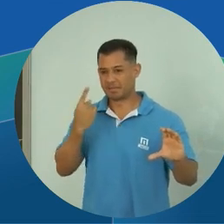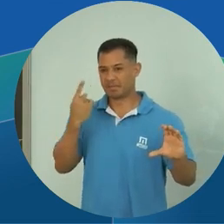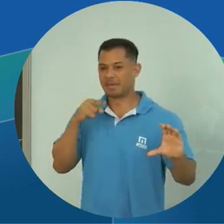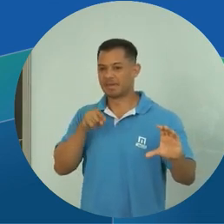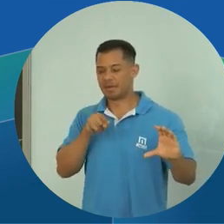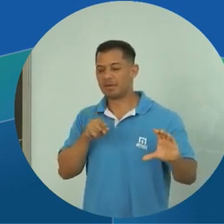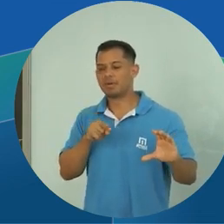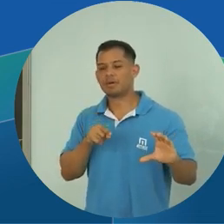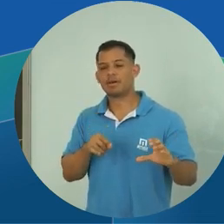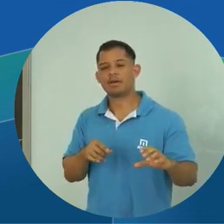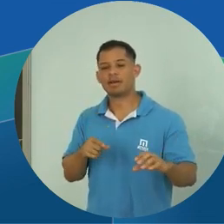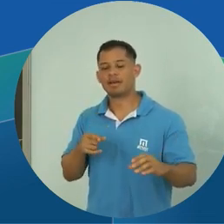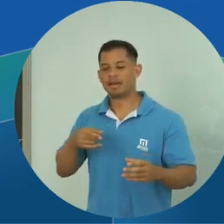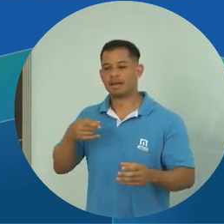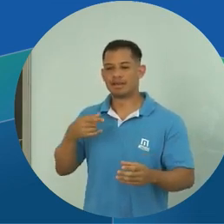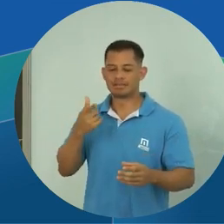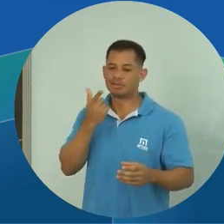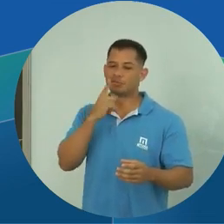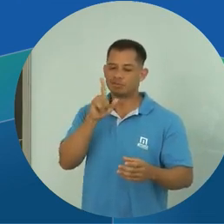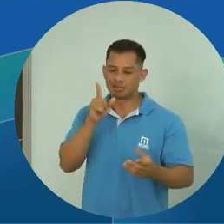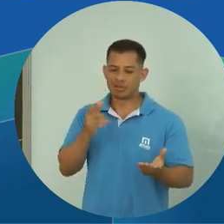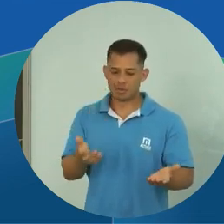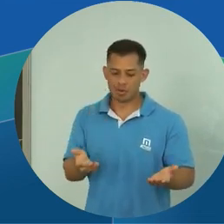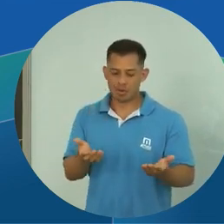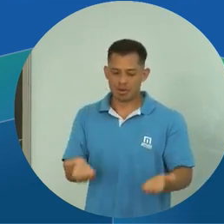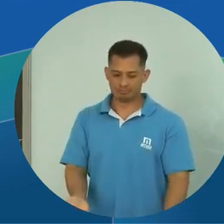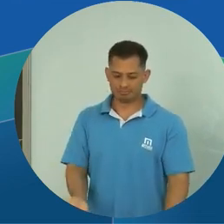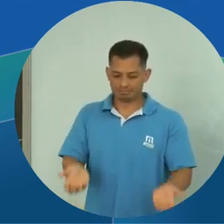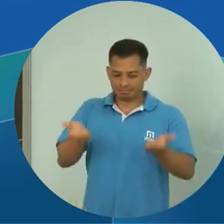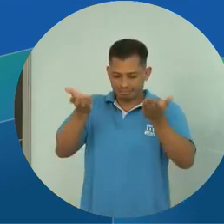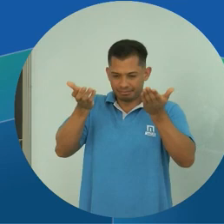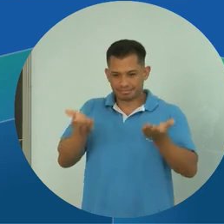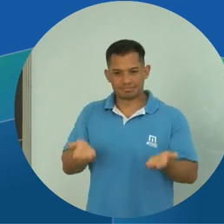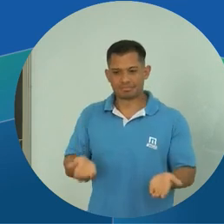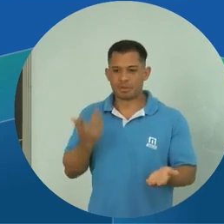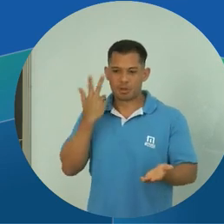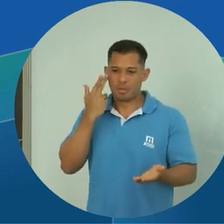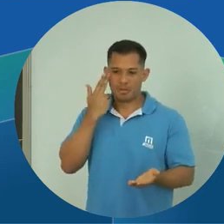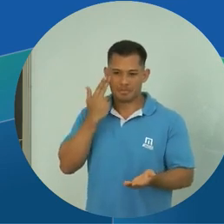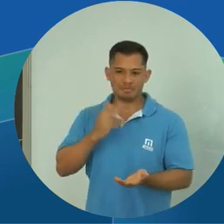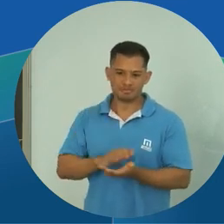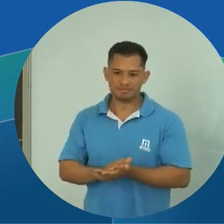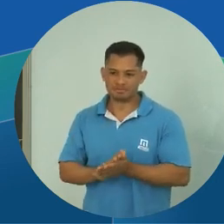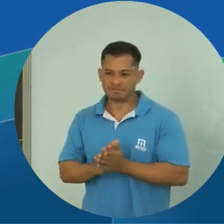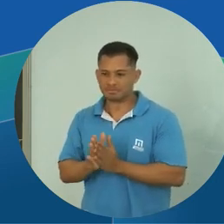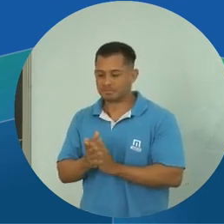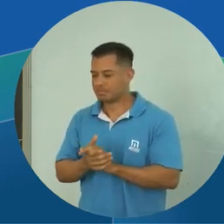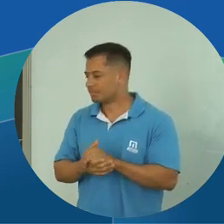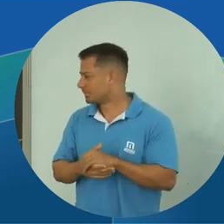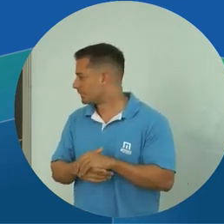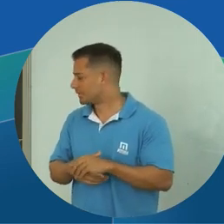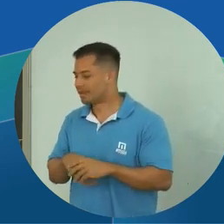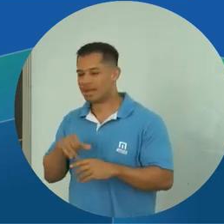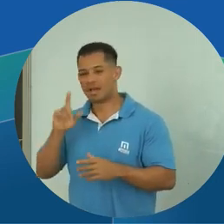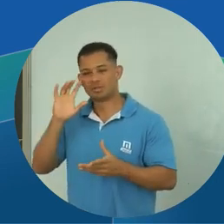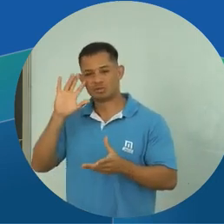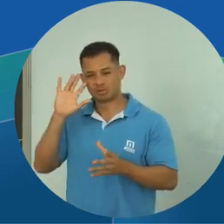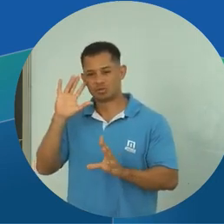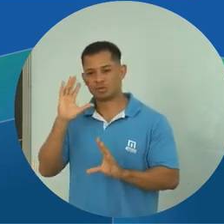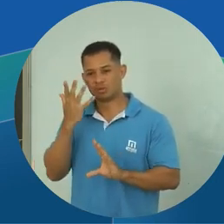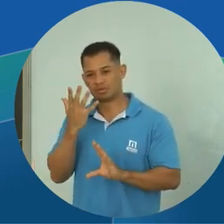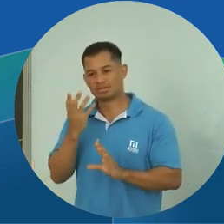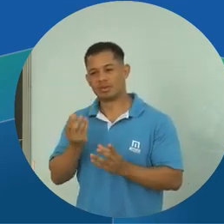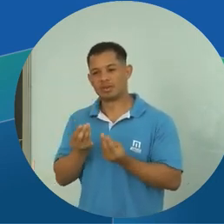esse guindaste atendeu tanto de baixo para cima quanto de cima para baixo. Então, essa solução ela